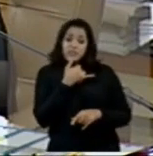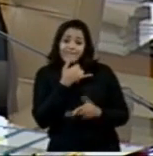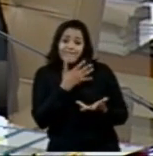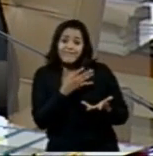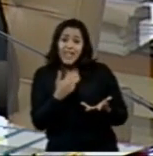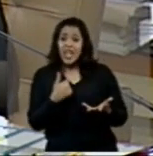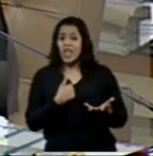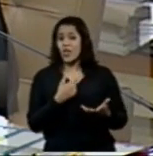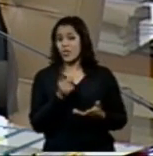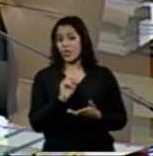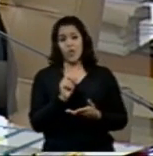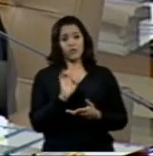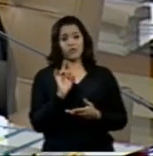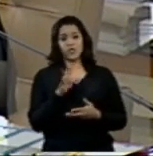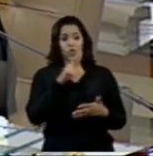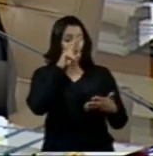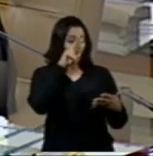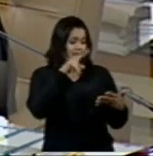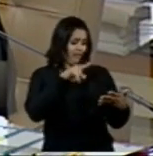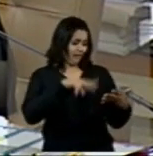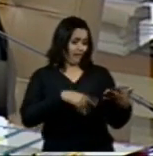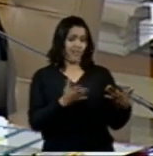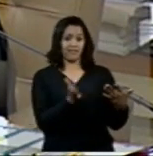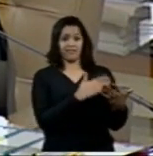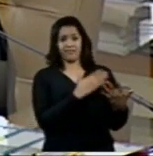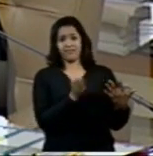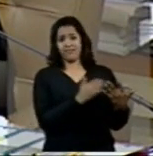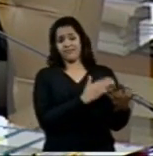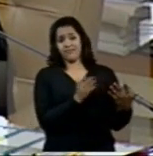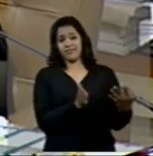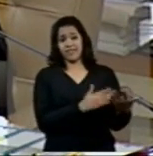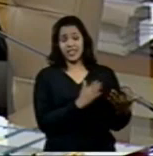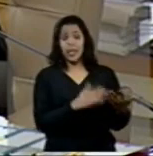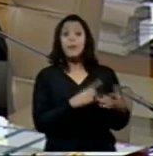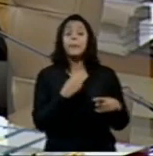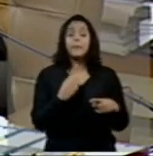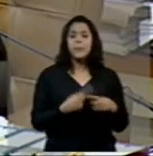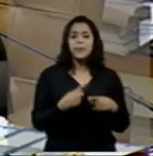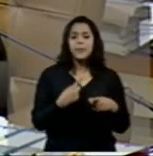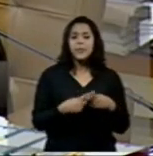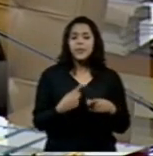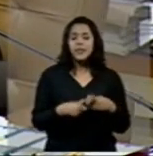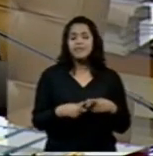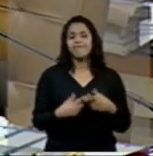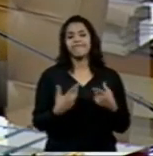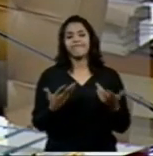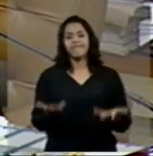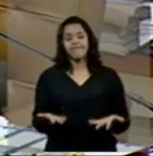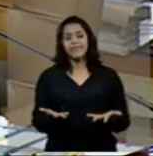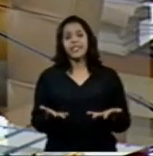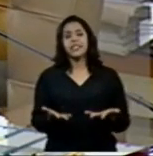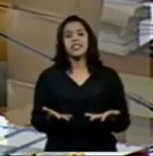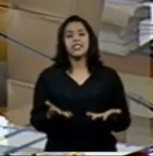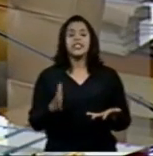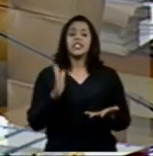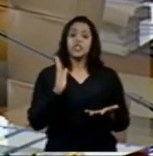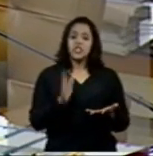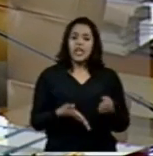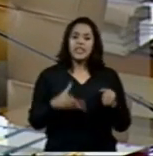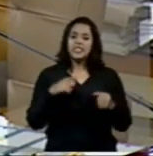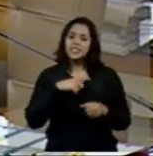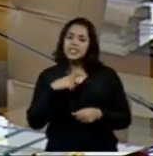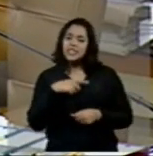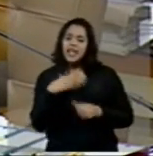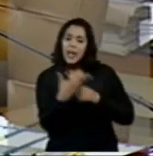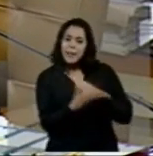me restringir a essas 6 ou 7 laudas, justamente diante da